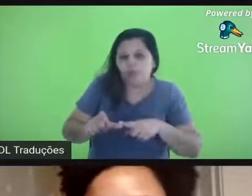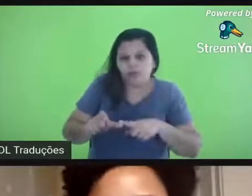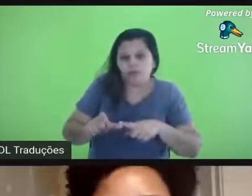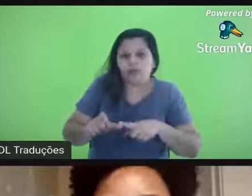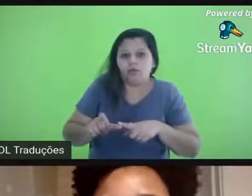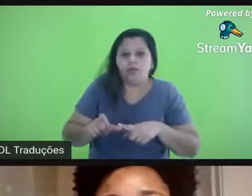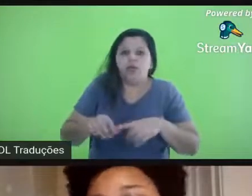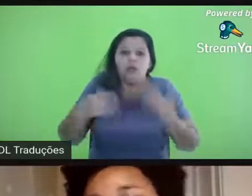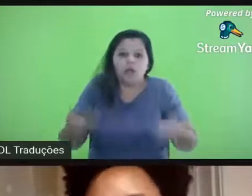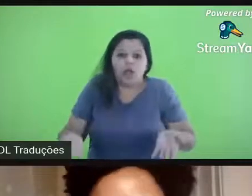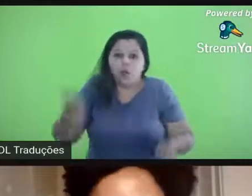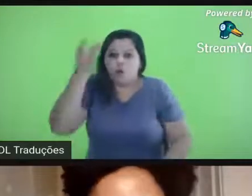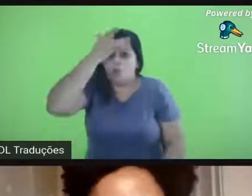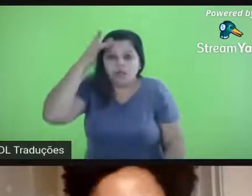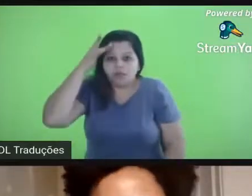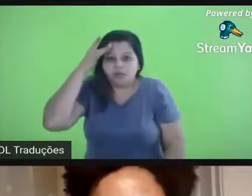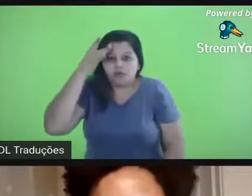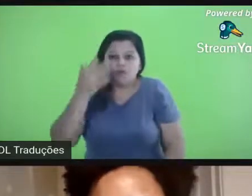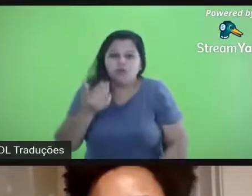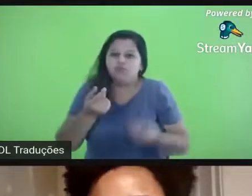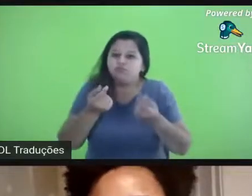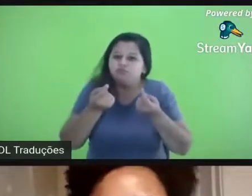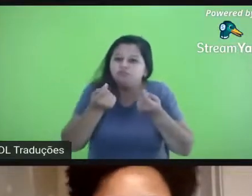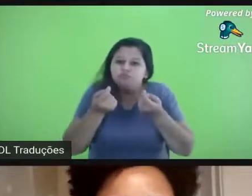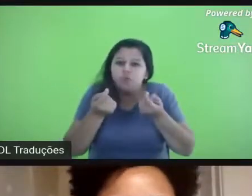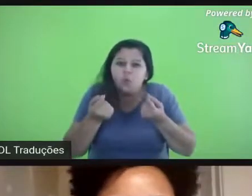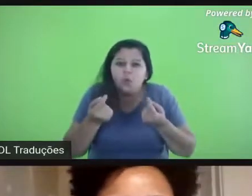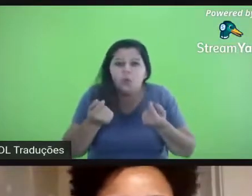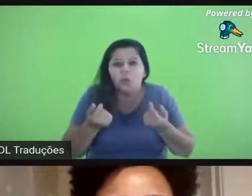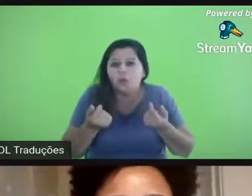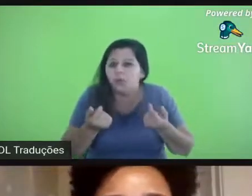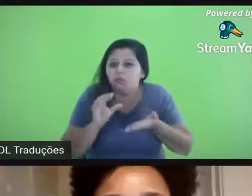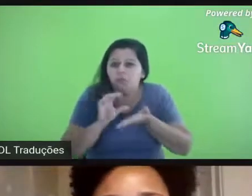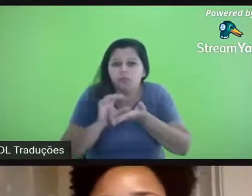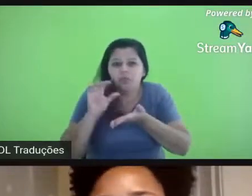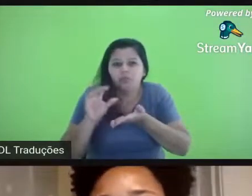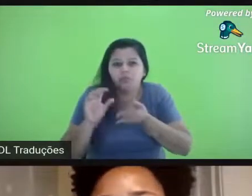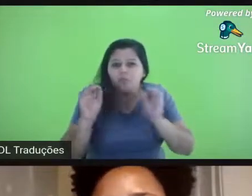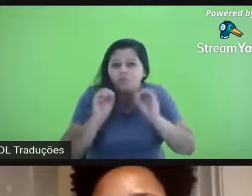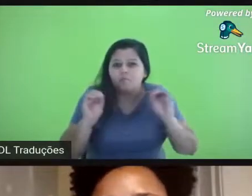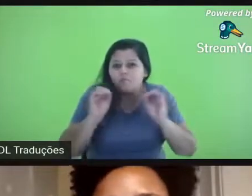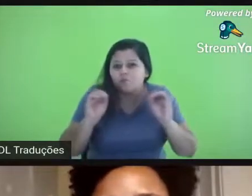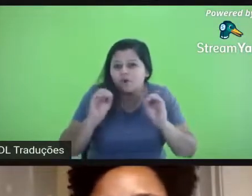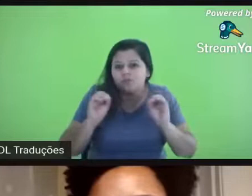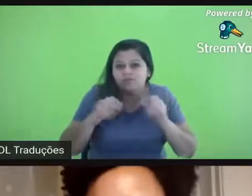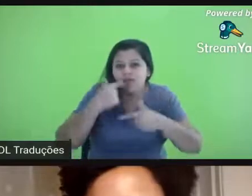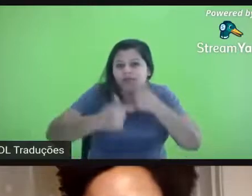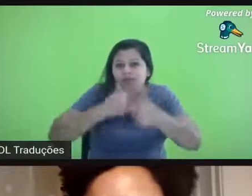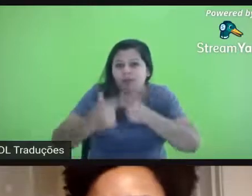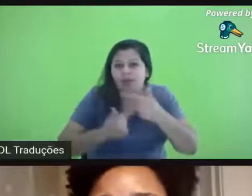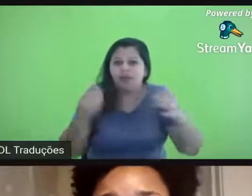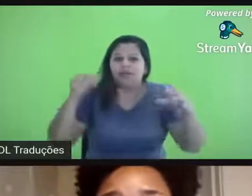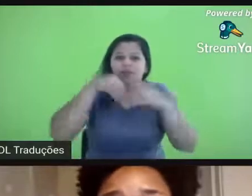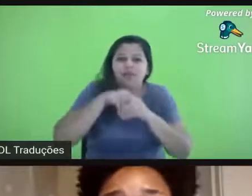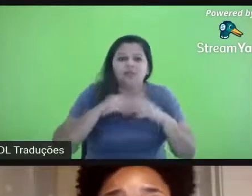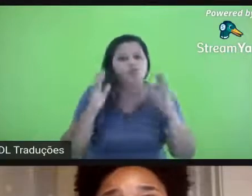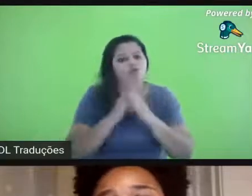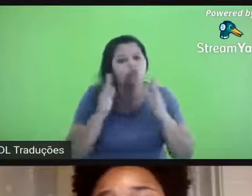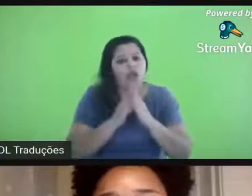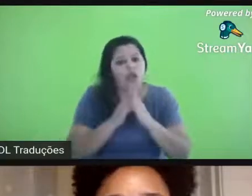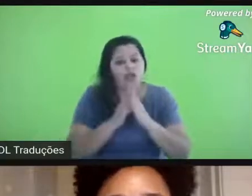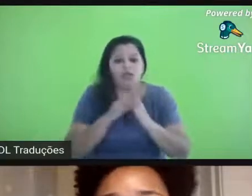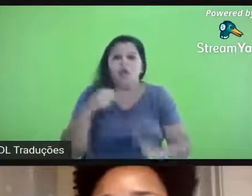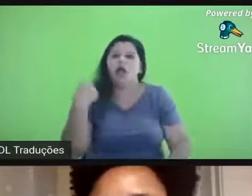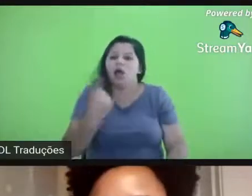o home, né, para ter o office, né? A gente não pode deixar de lado que